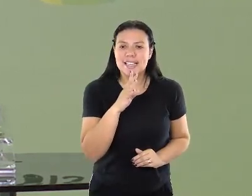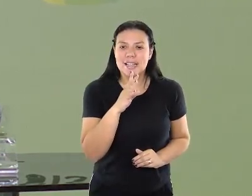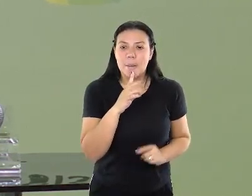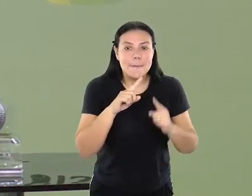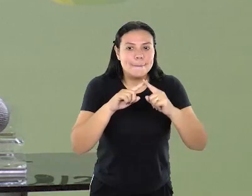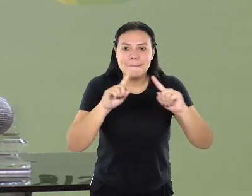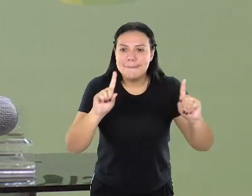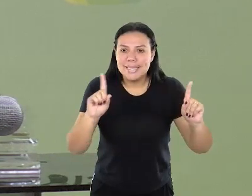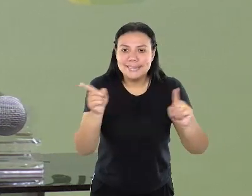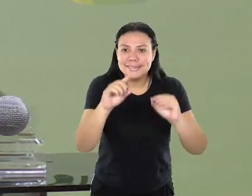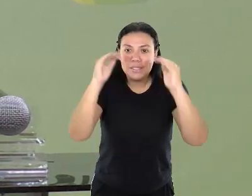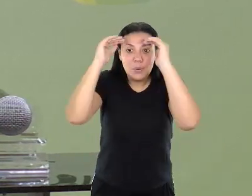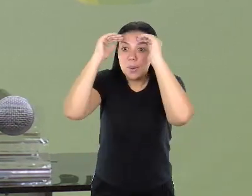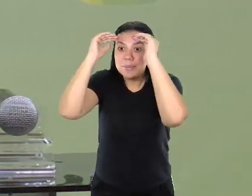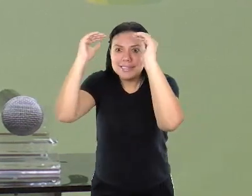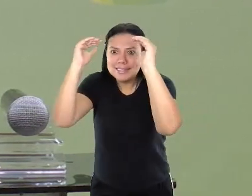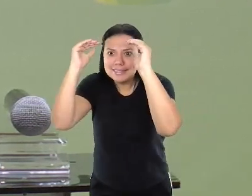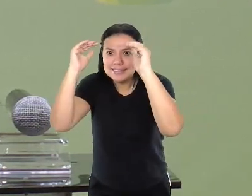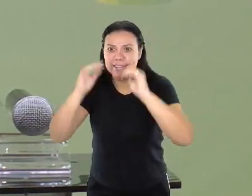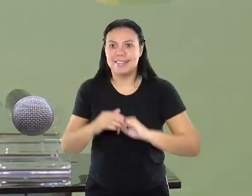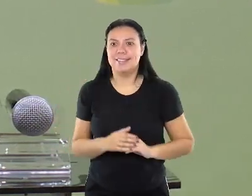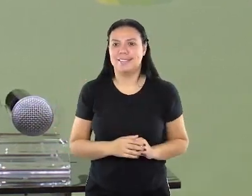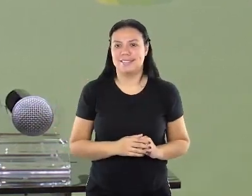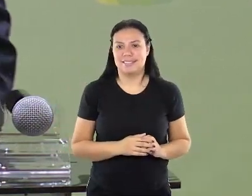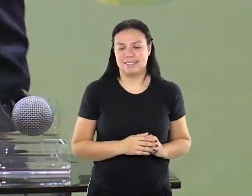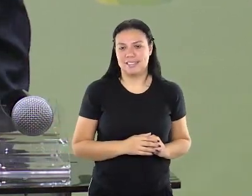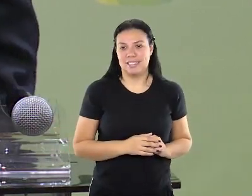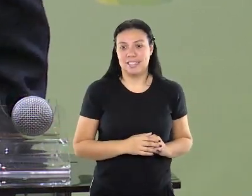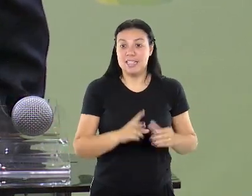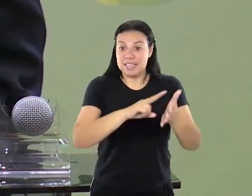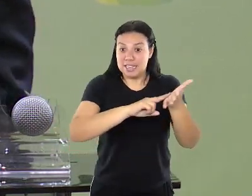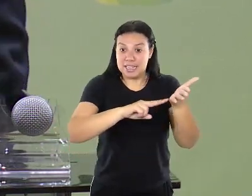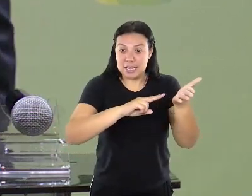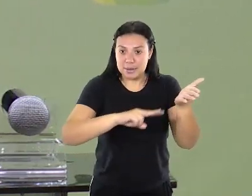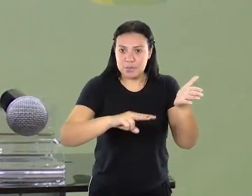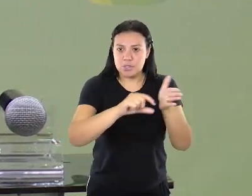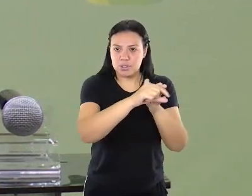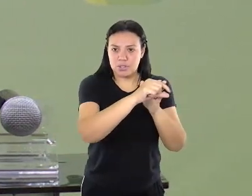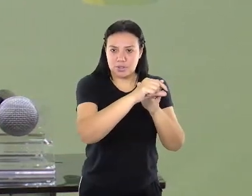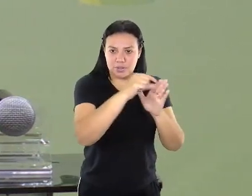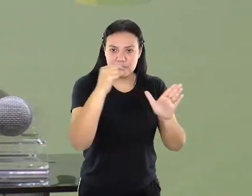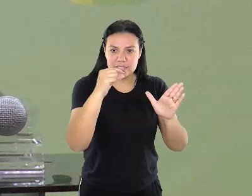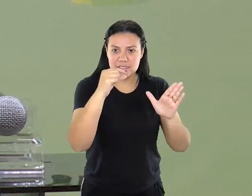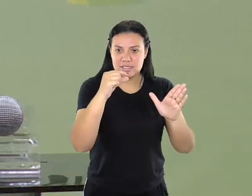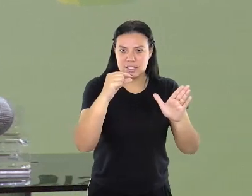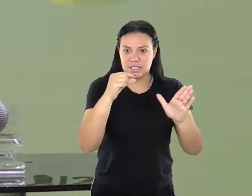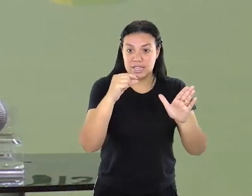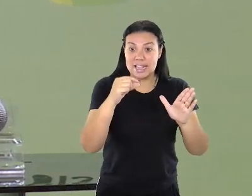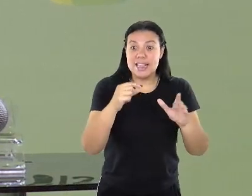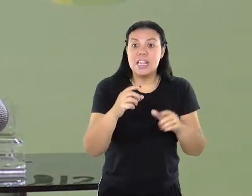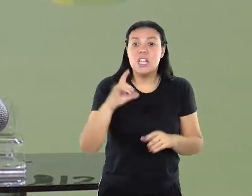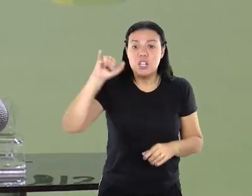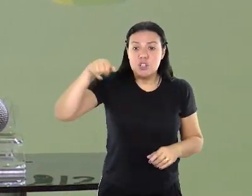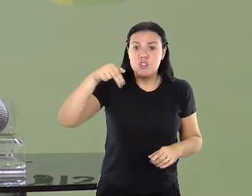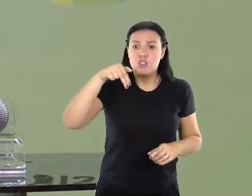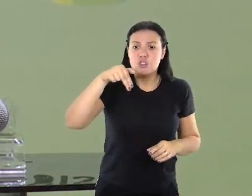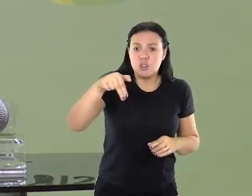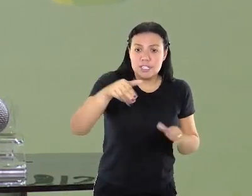Veja no versículo 3 que nós lemos aqui. Jonas se dispôs mais para fugir da presença de